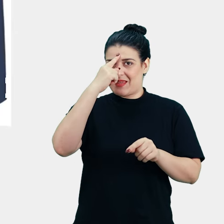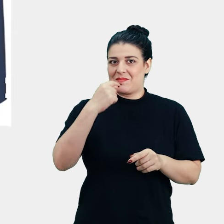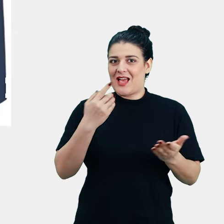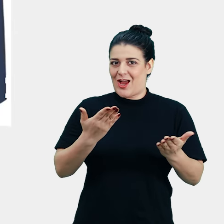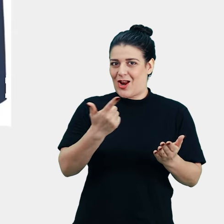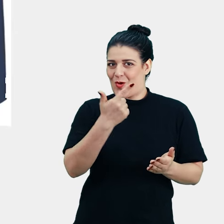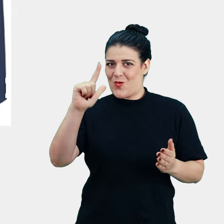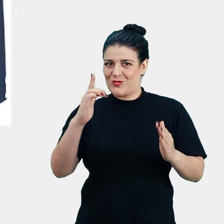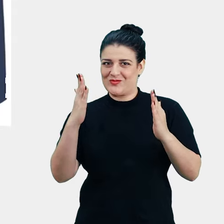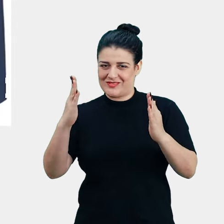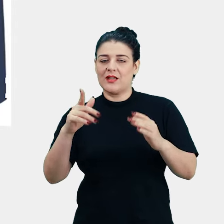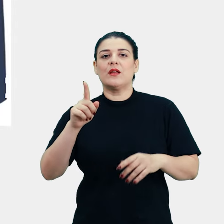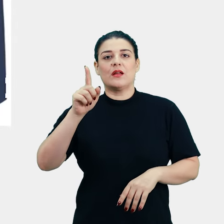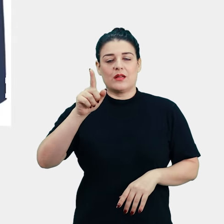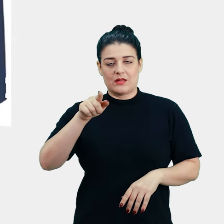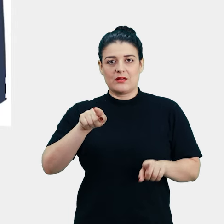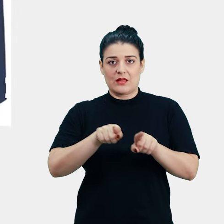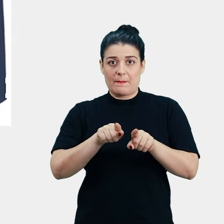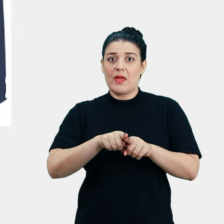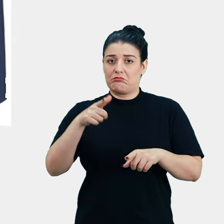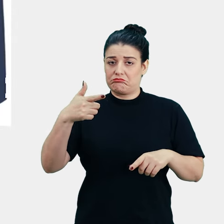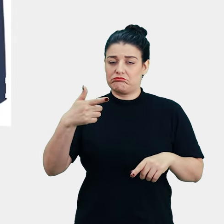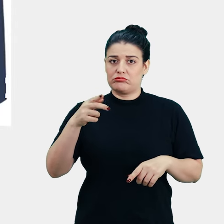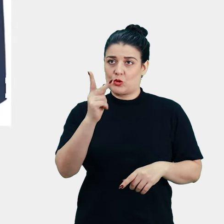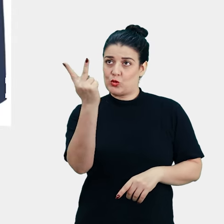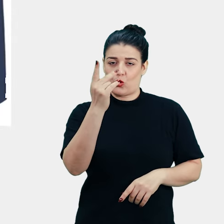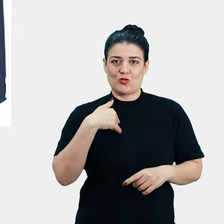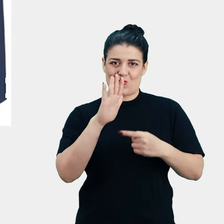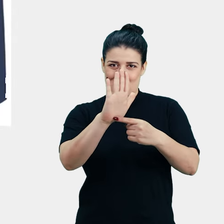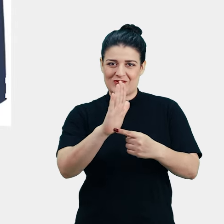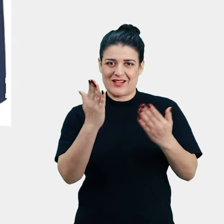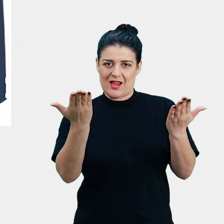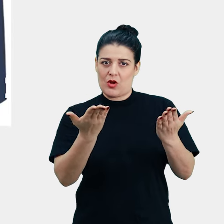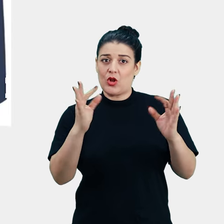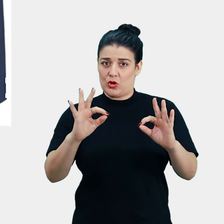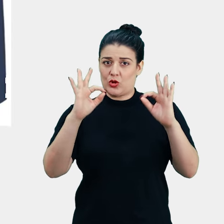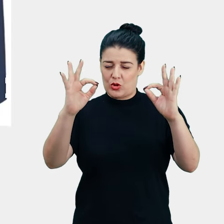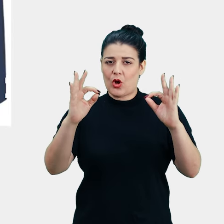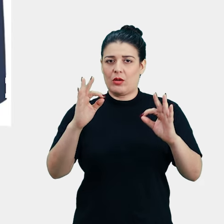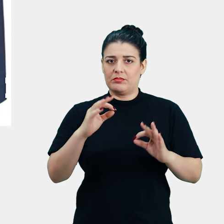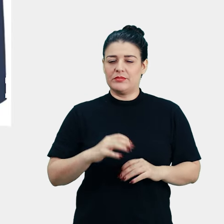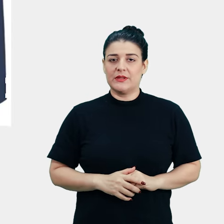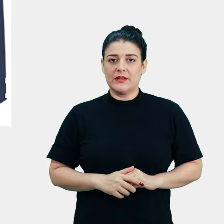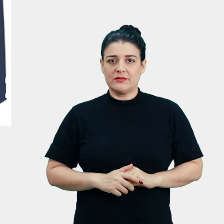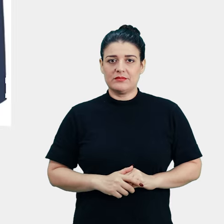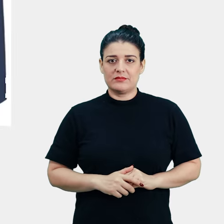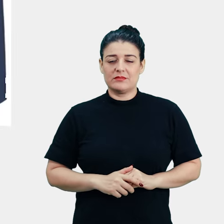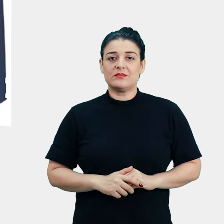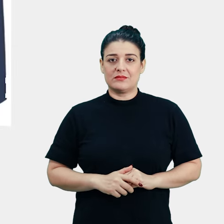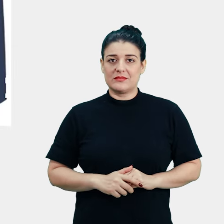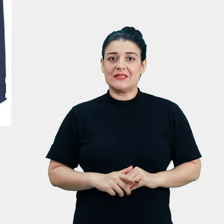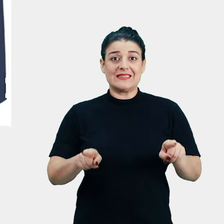Trap. E esse Chevy X2, G2, XS, que é o top, tá? A gente tem